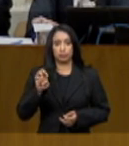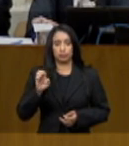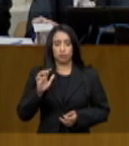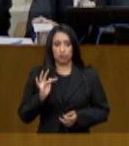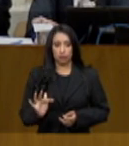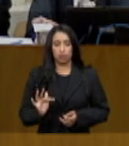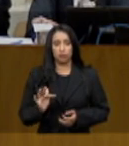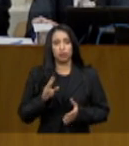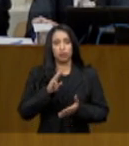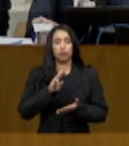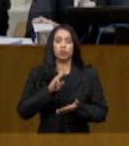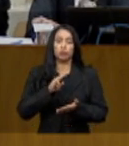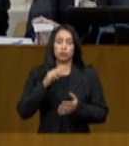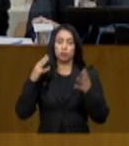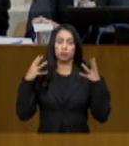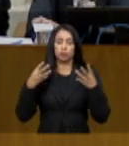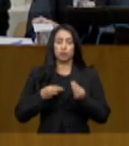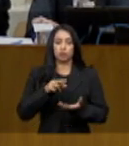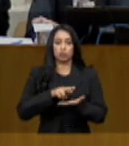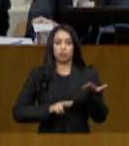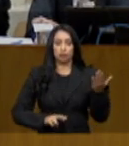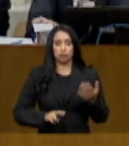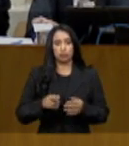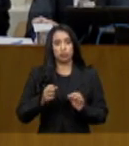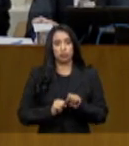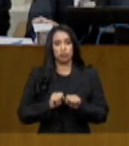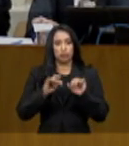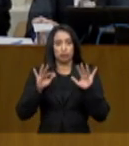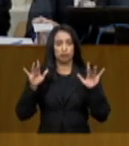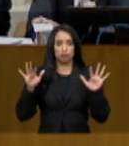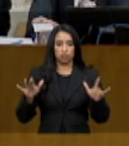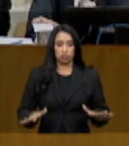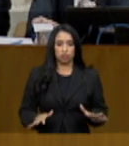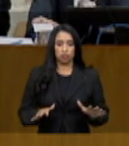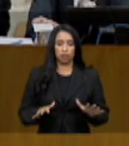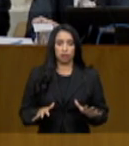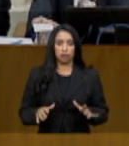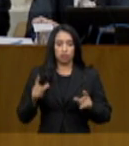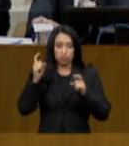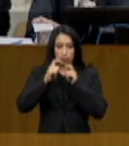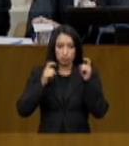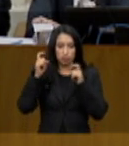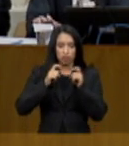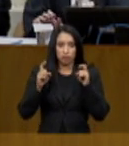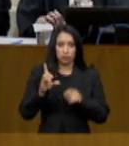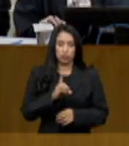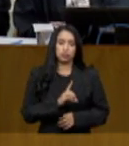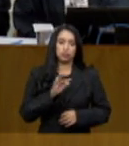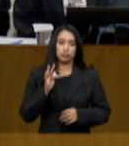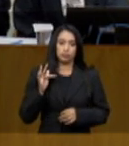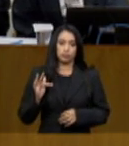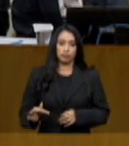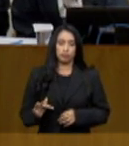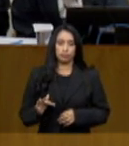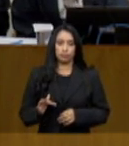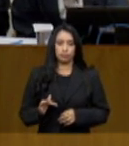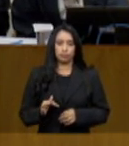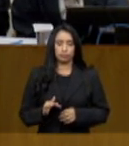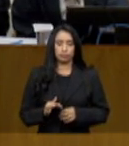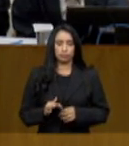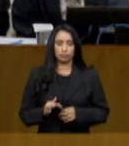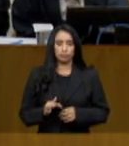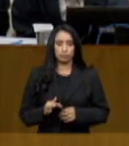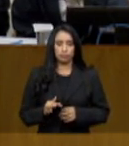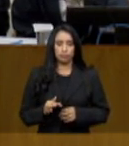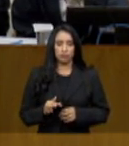que inclusive esclarece uma das preocupações do distrito federal que era relativa se isso era caso a caso ou se